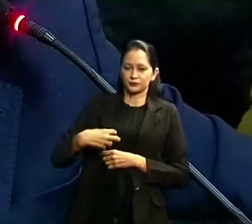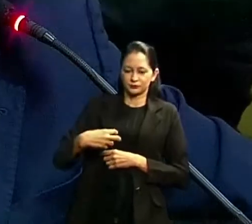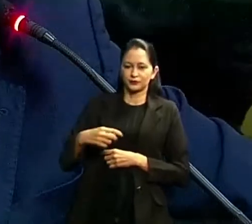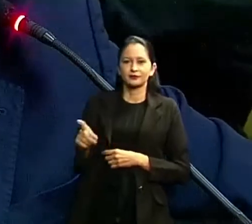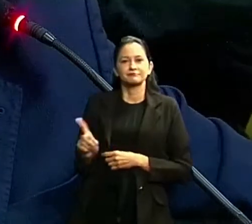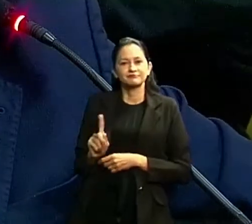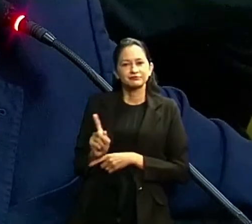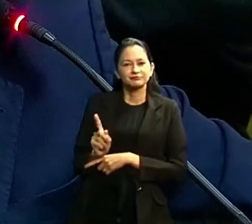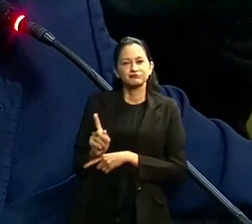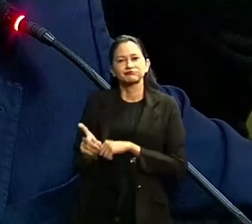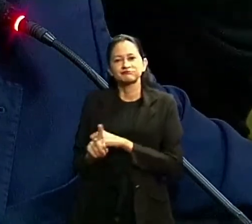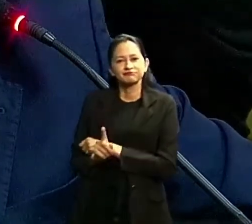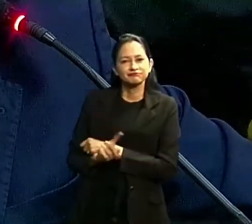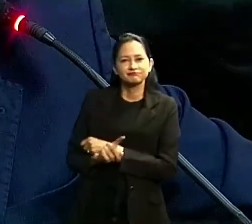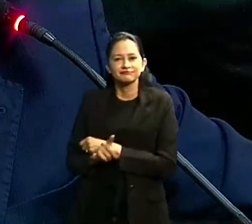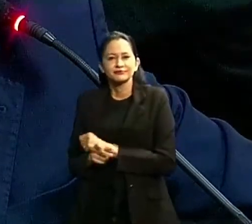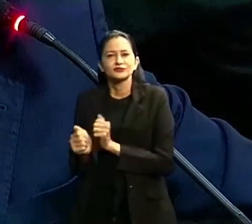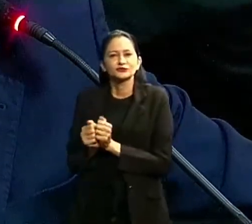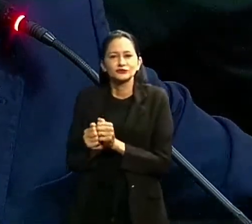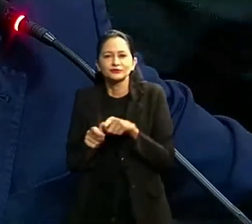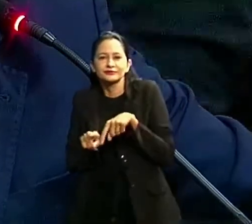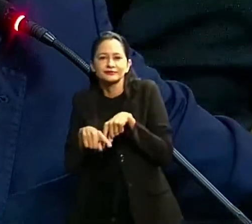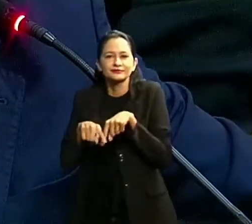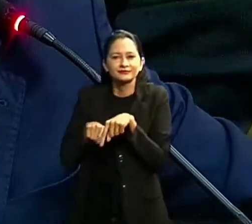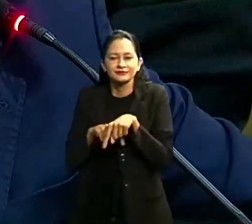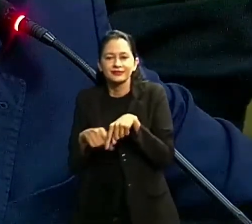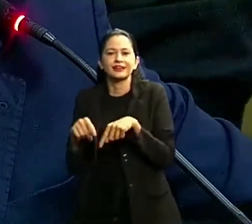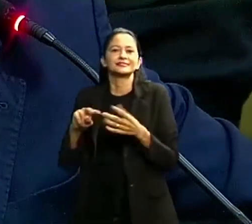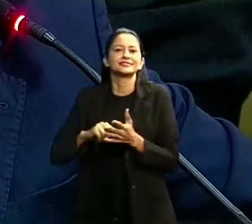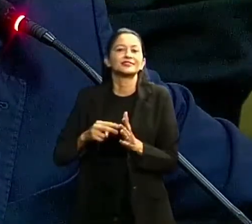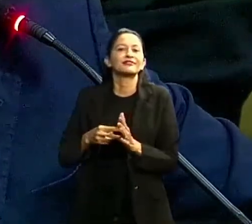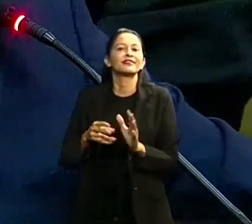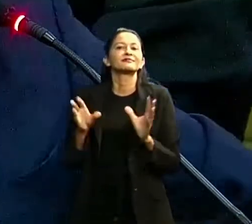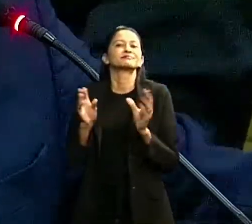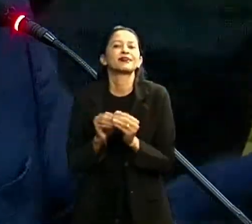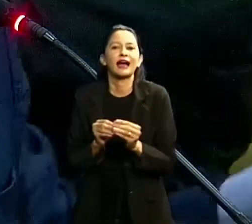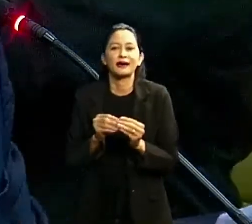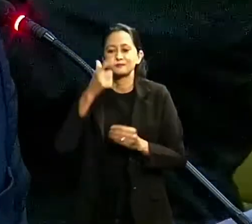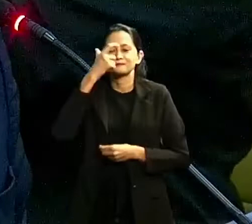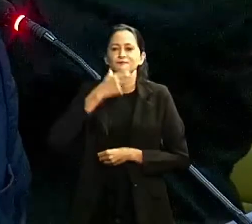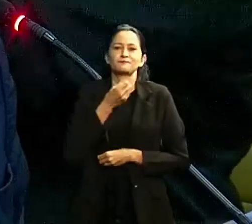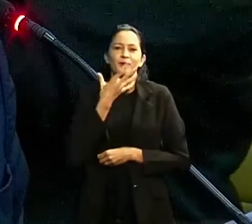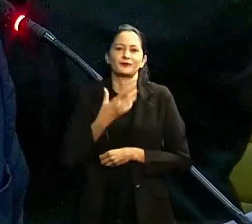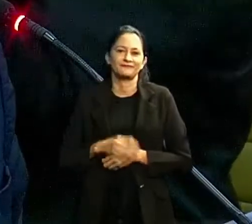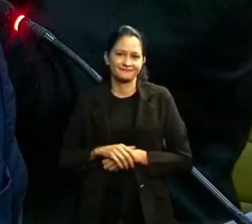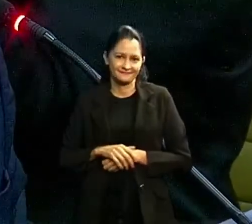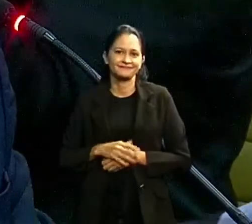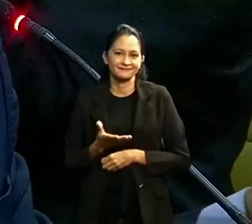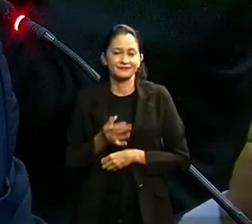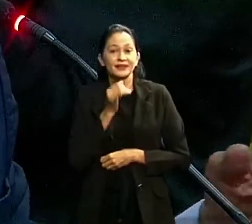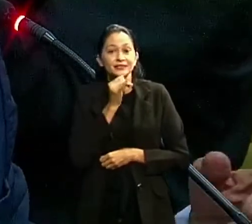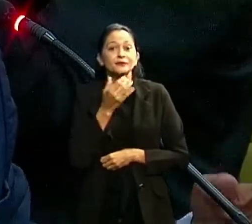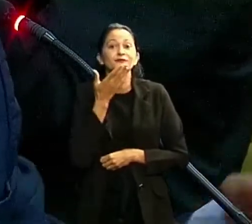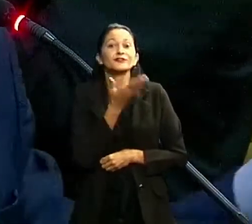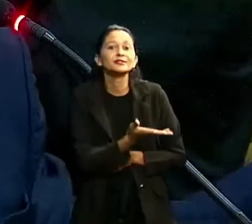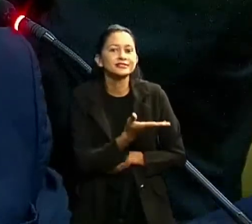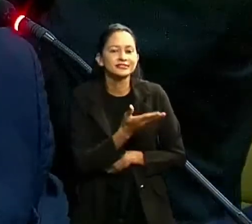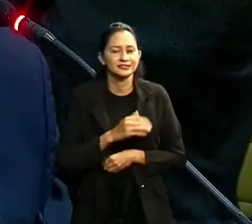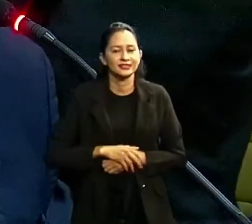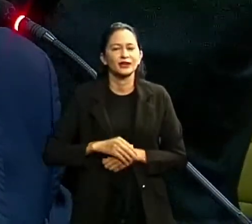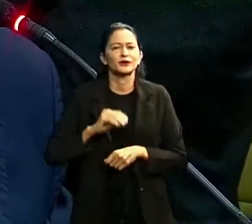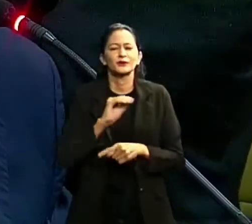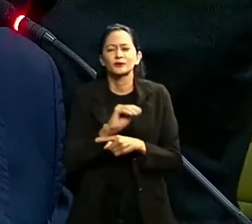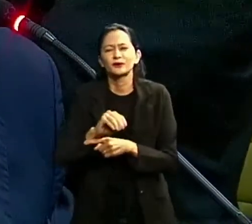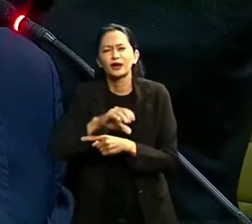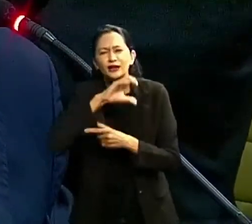contornar o rabo sobre suas pernas, você é gente boa. Eu imagino Vossa Excelência que cuida de milhares